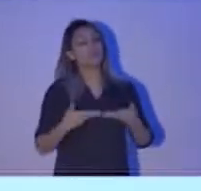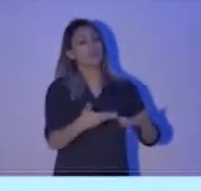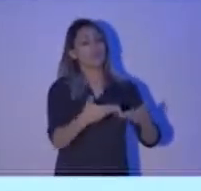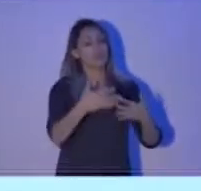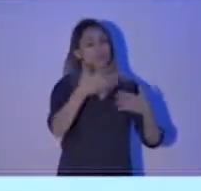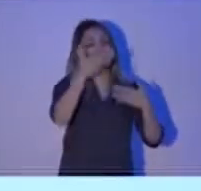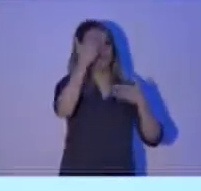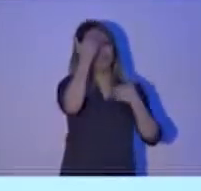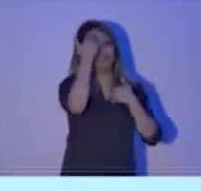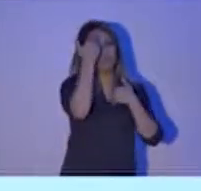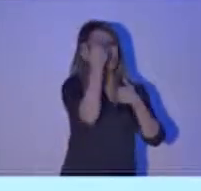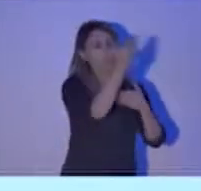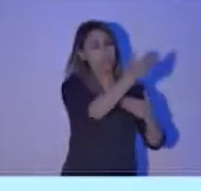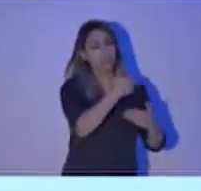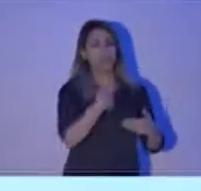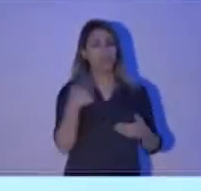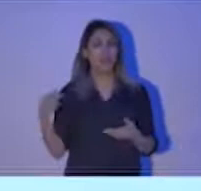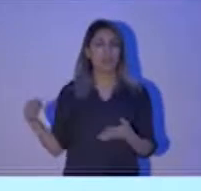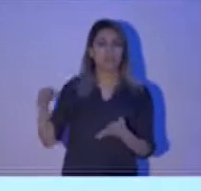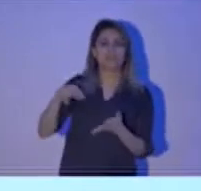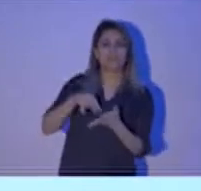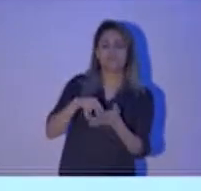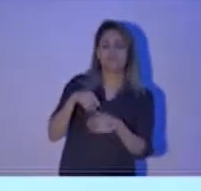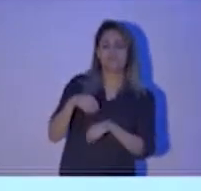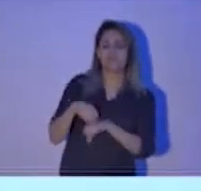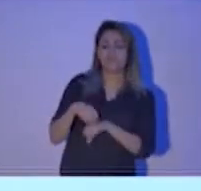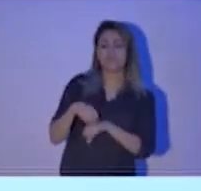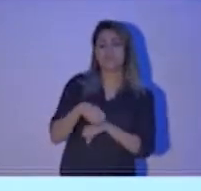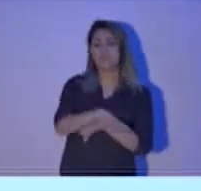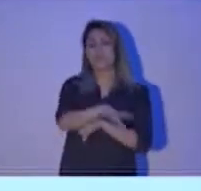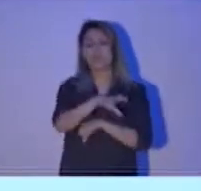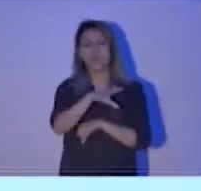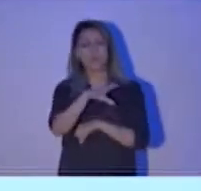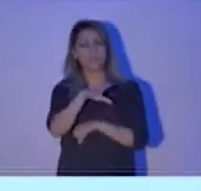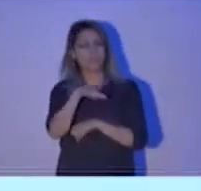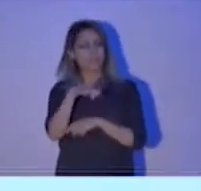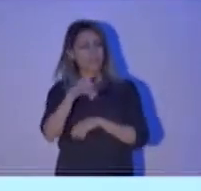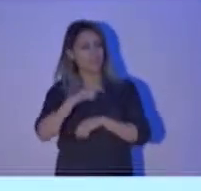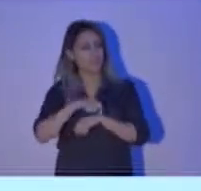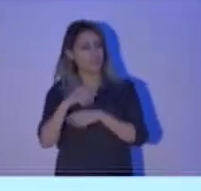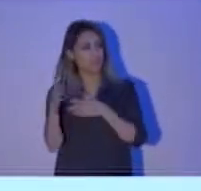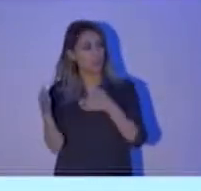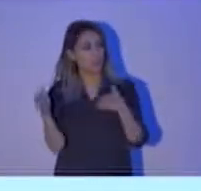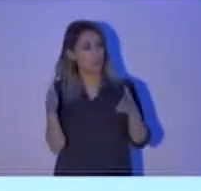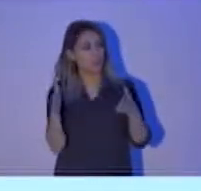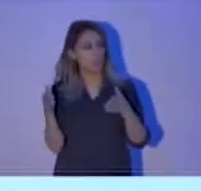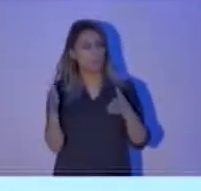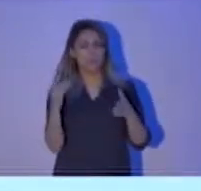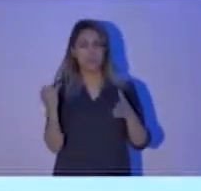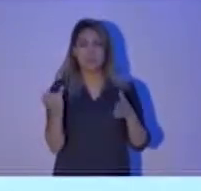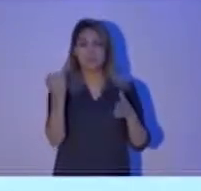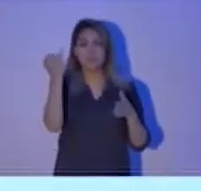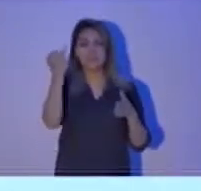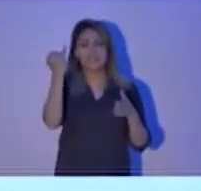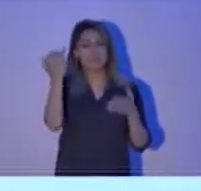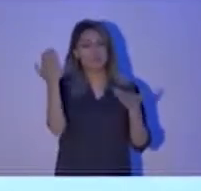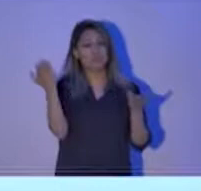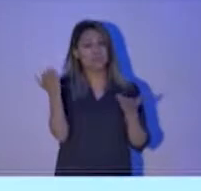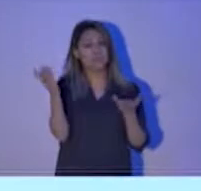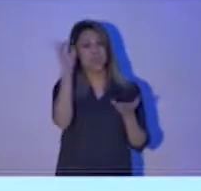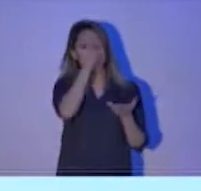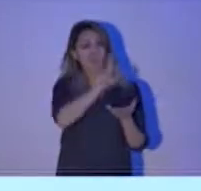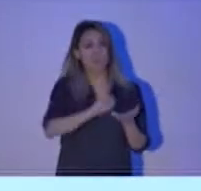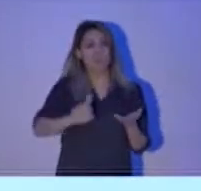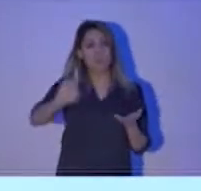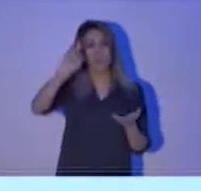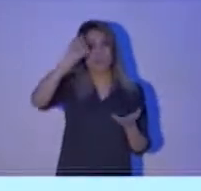aqui compartilhando com educadores do Brasil esse momento ímpar, né? Domingo é domingo, e domingo é